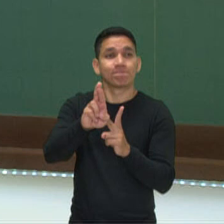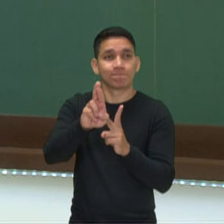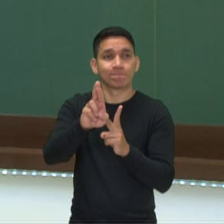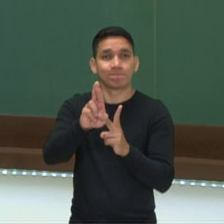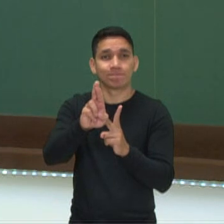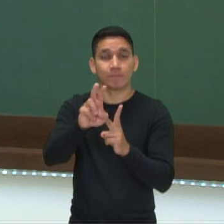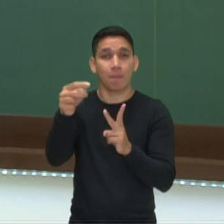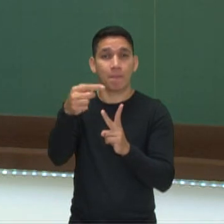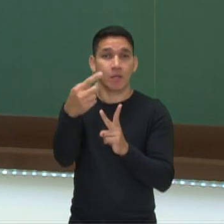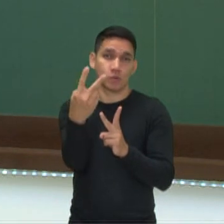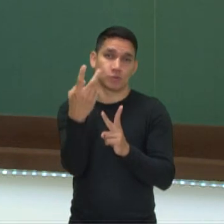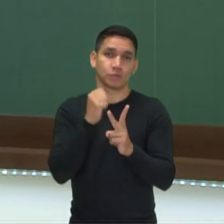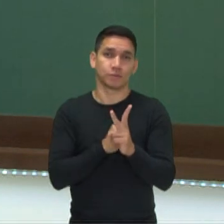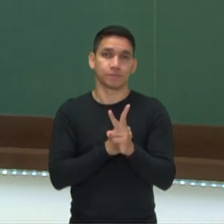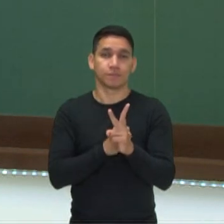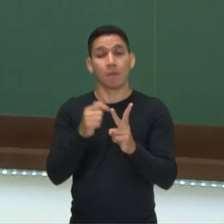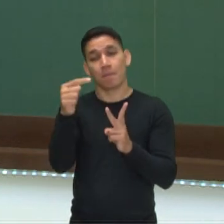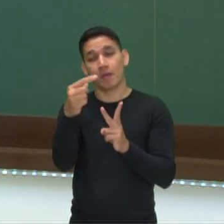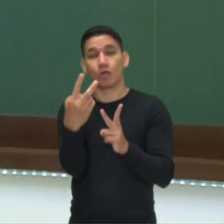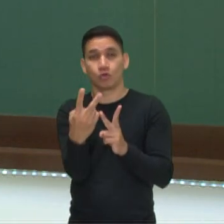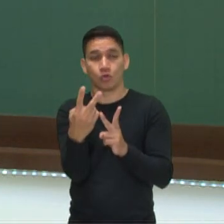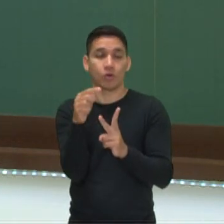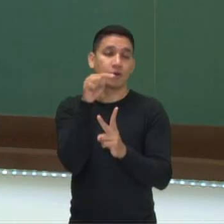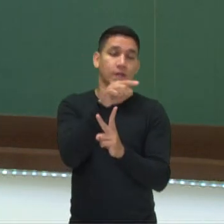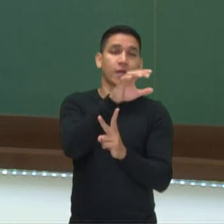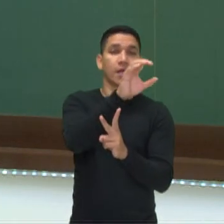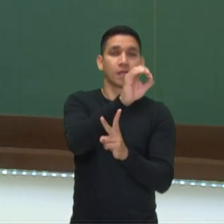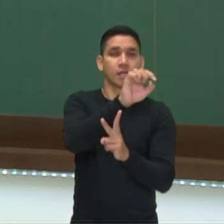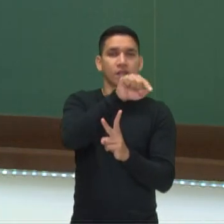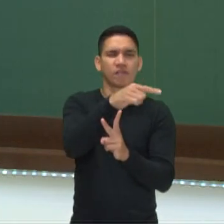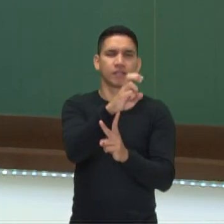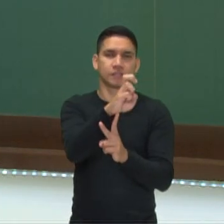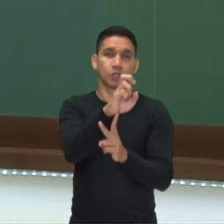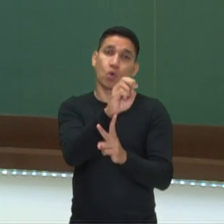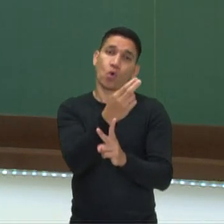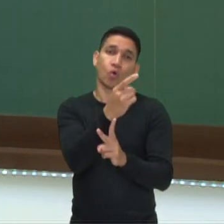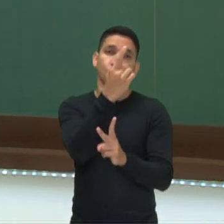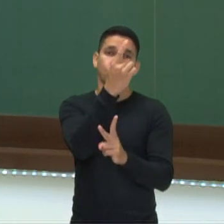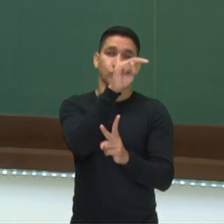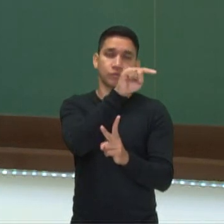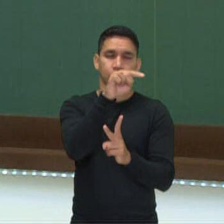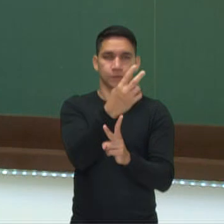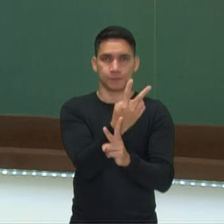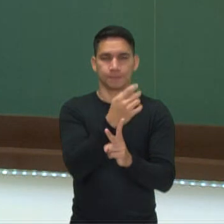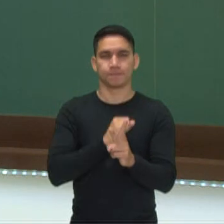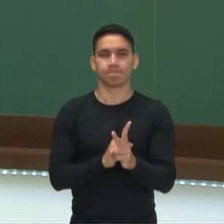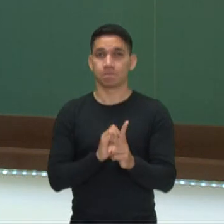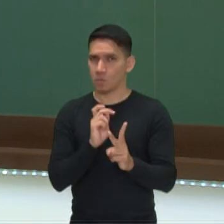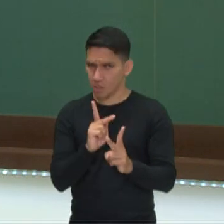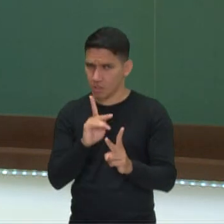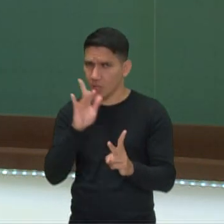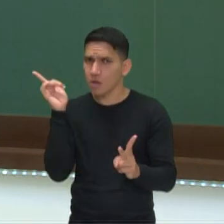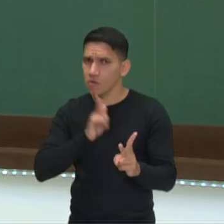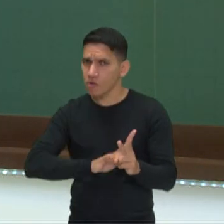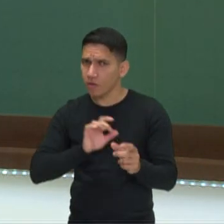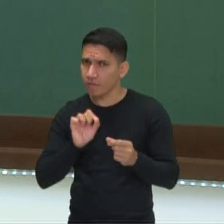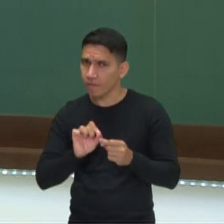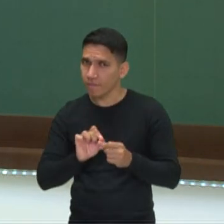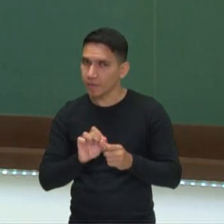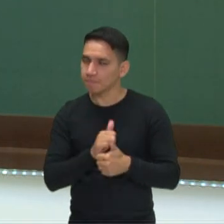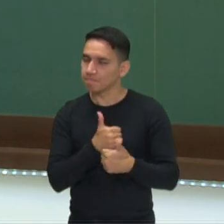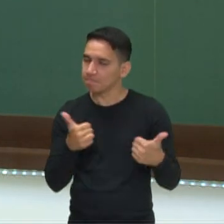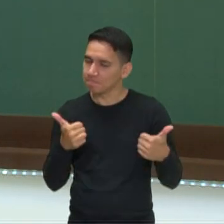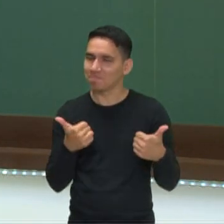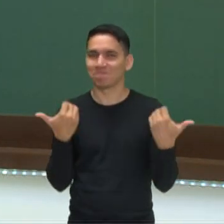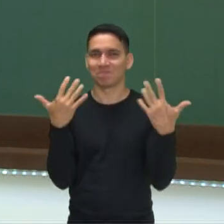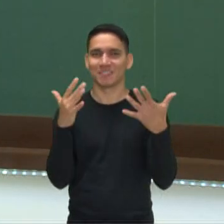duas respostas, menos 2 e meio, ou 0,5. Ok? Conseguiu fazer?